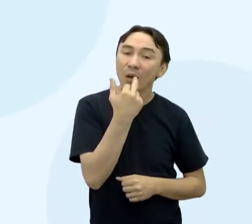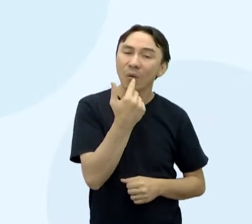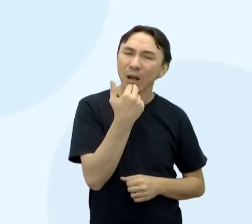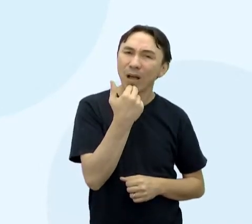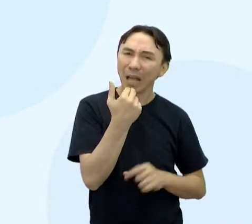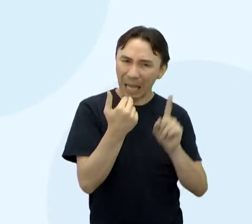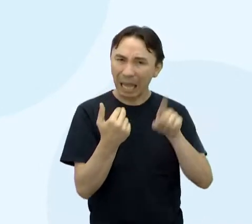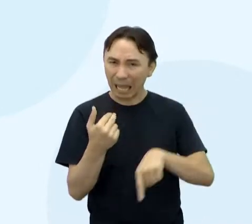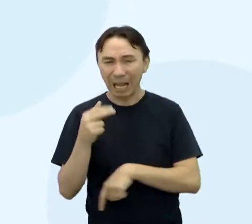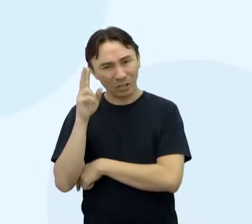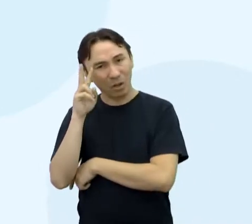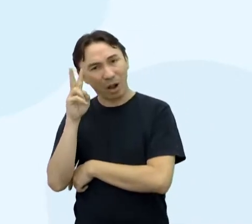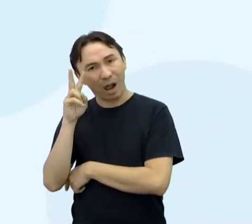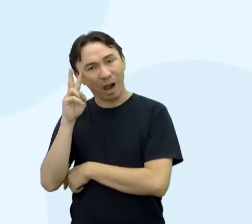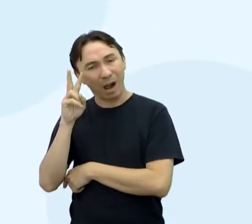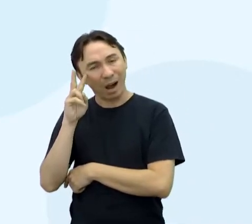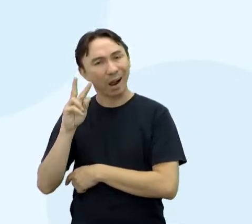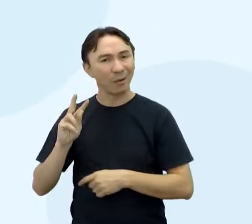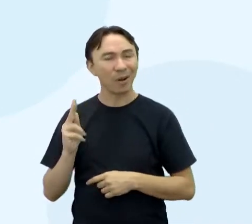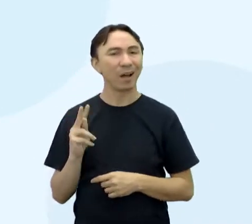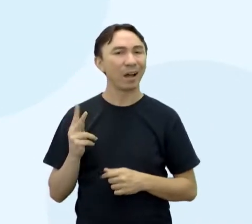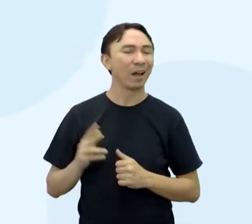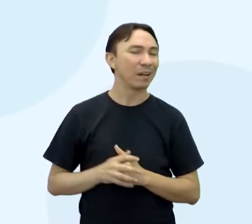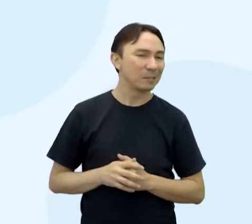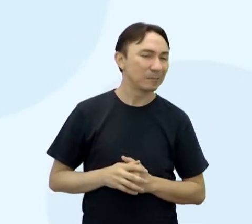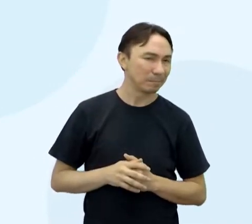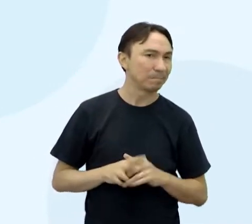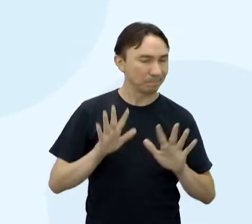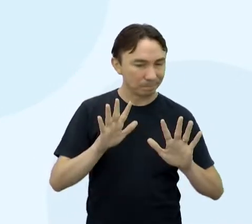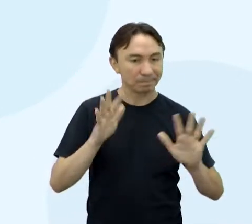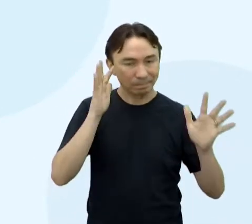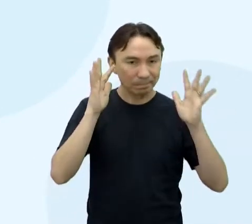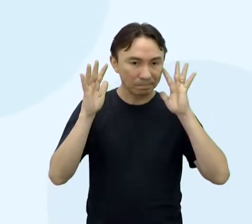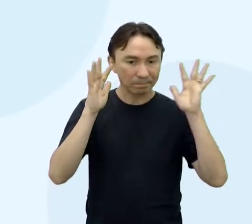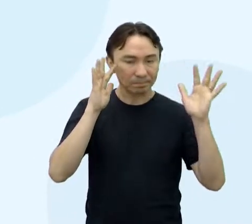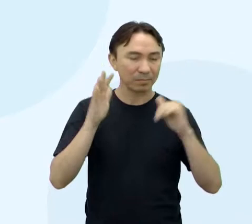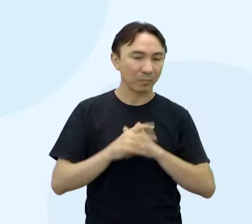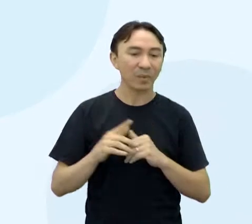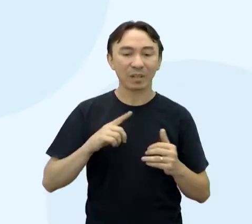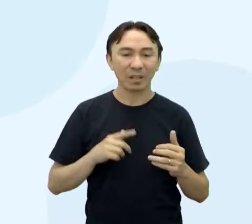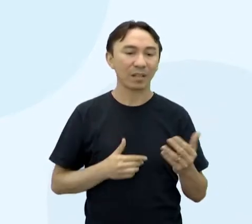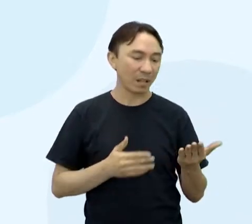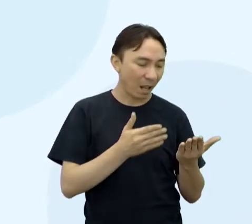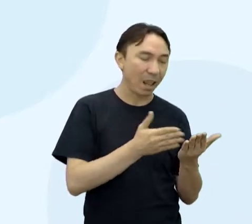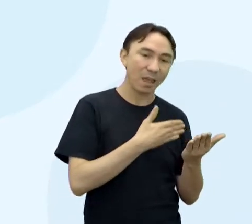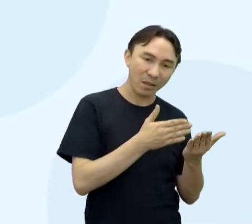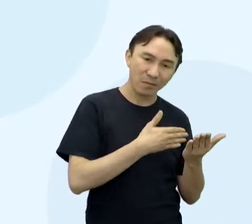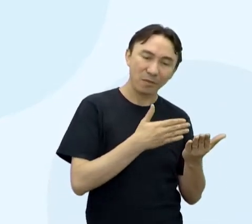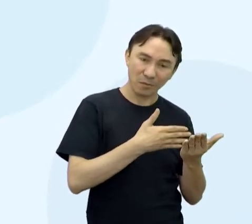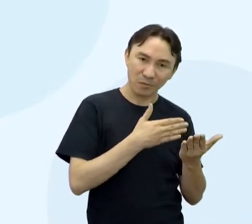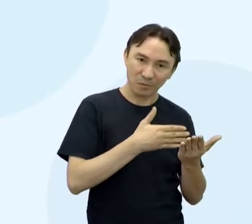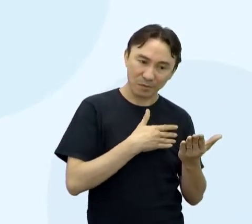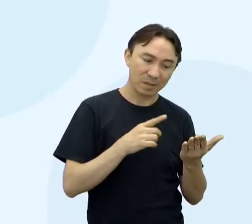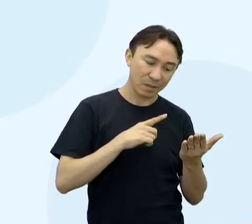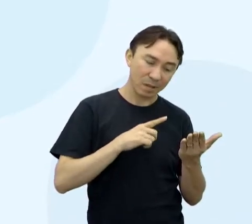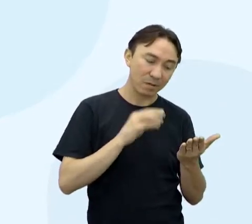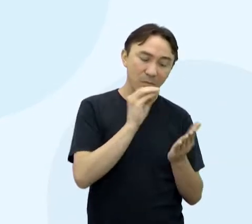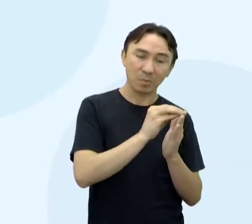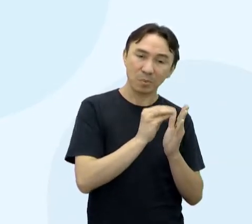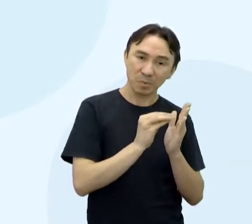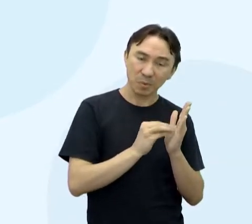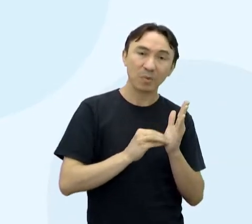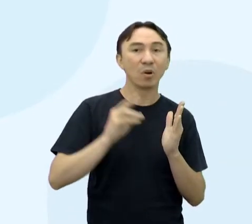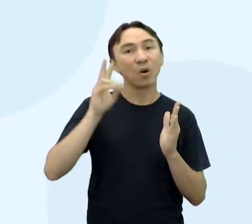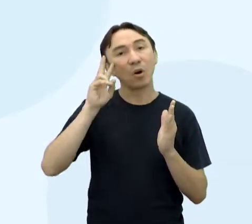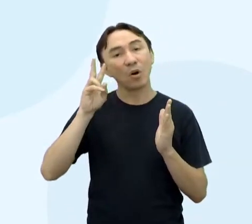isso. Então, a gente pode pensar aí na história contada aí nos livros didáticos mesmo, tá? Ou